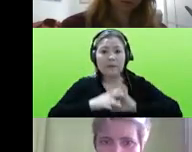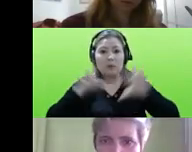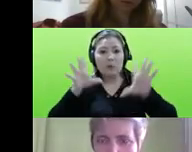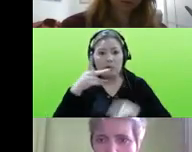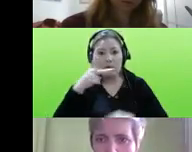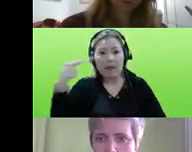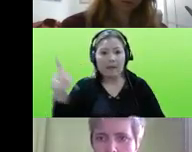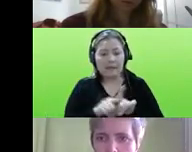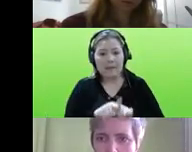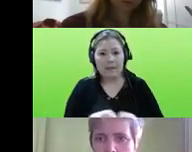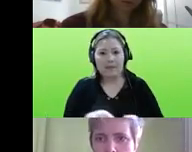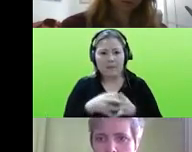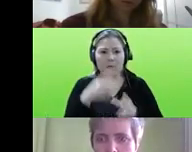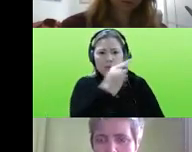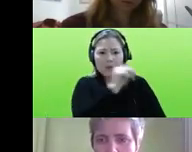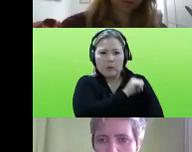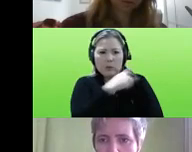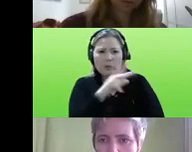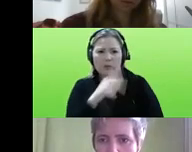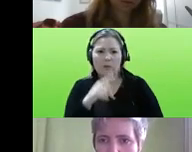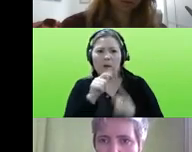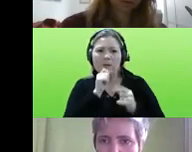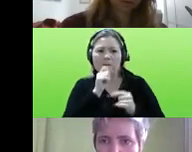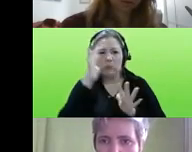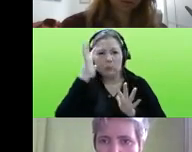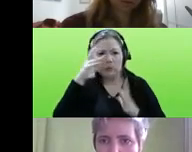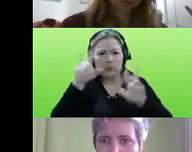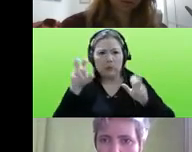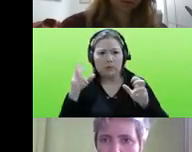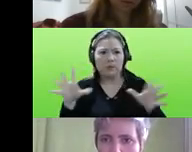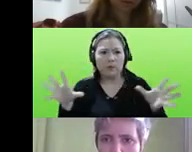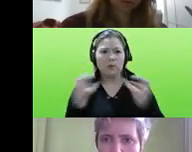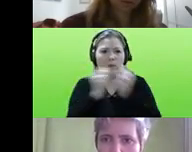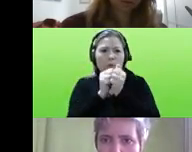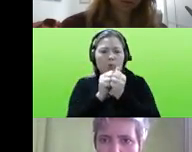né? Enquanto não se resolve a junção das disciplinas lá.